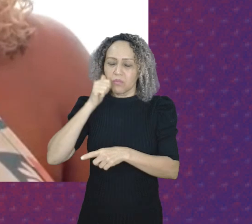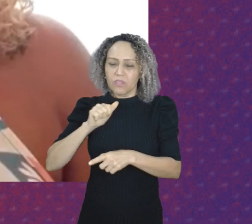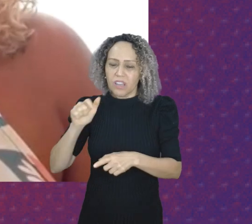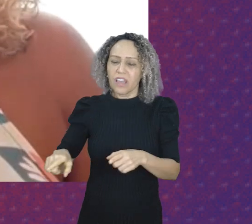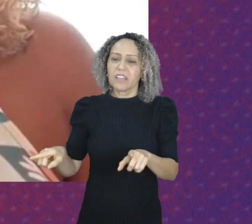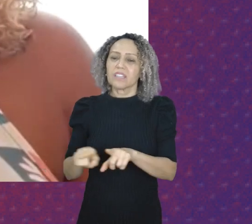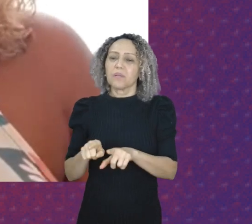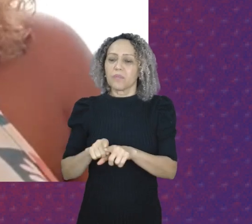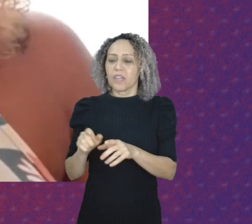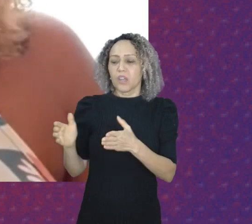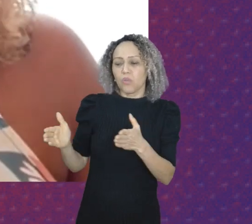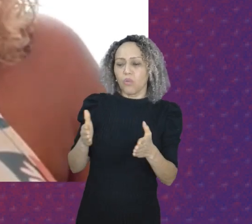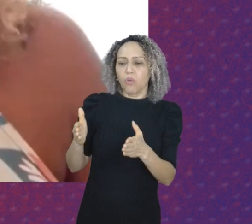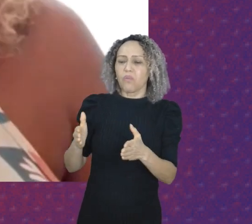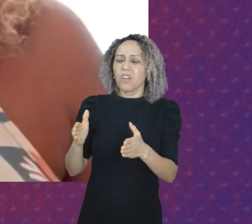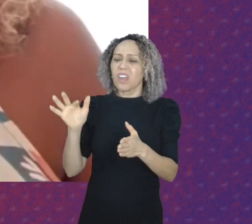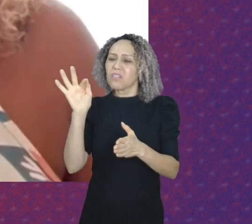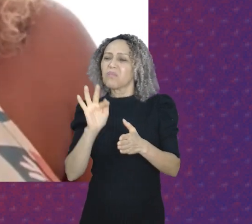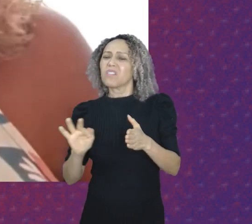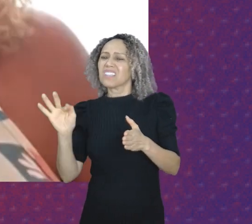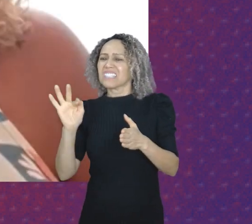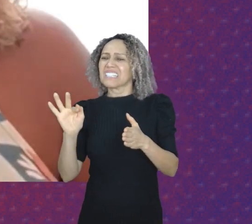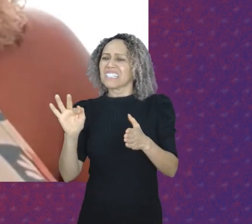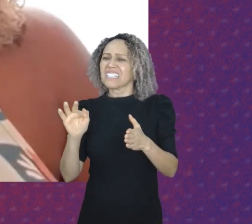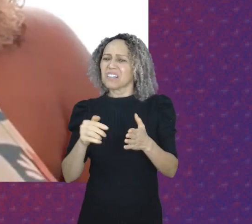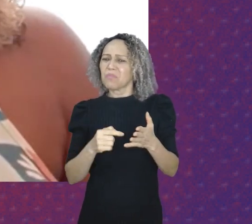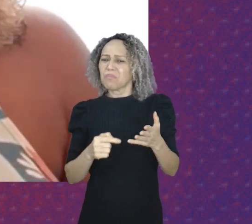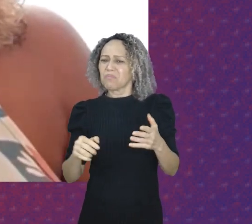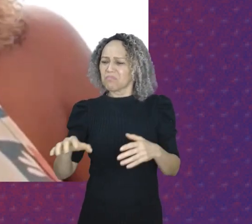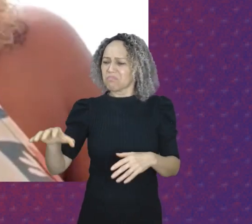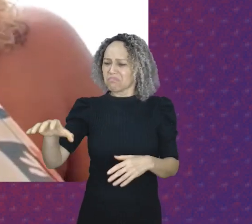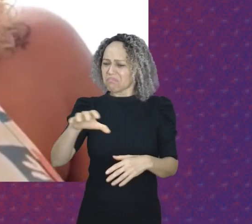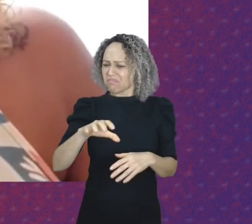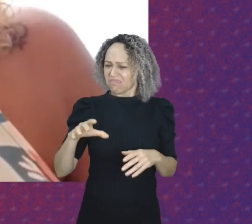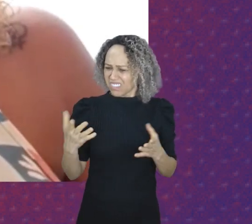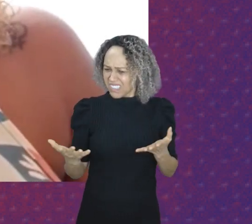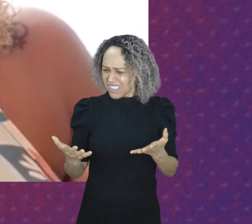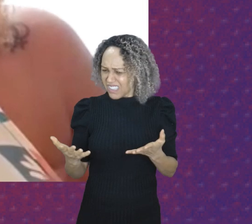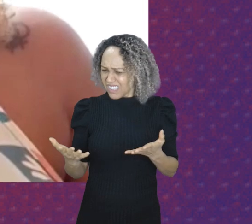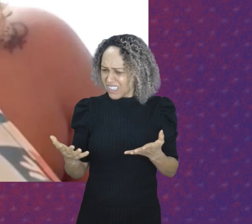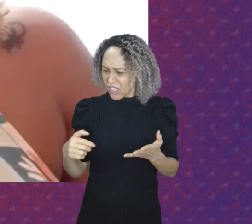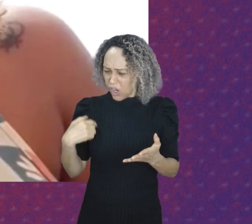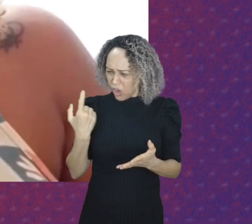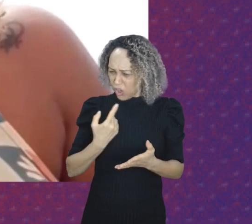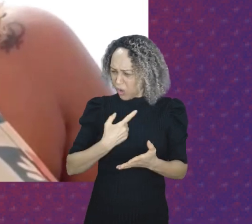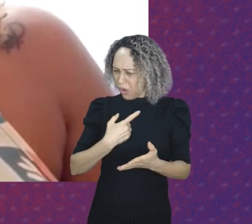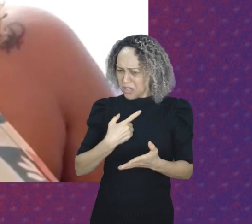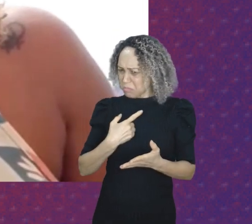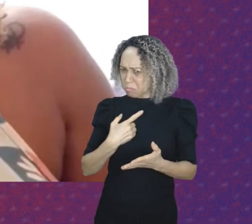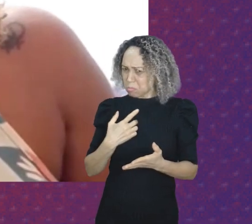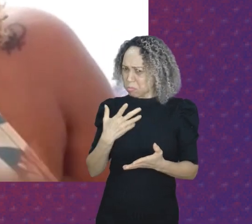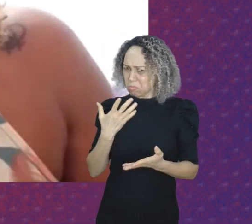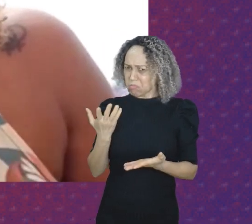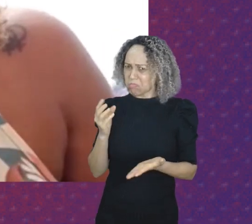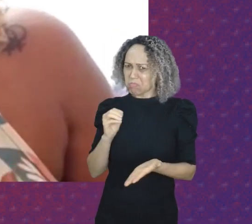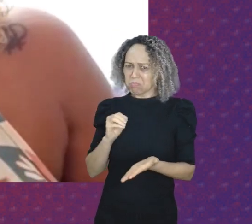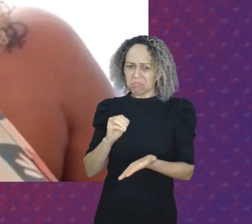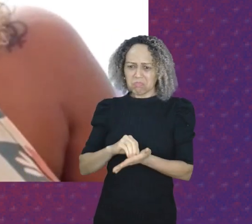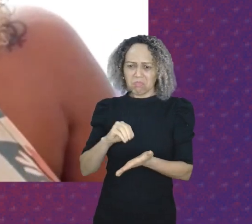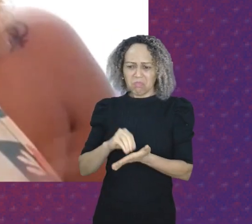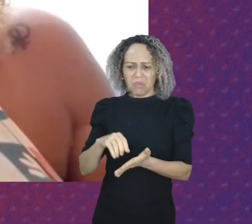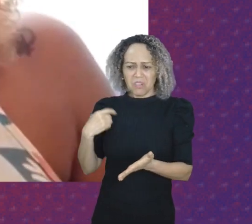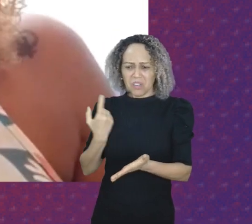a gente não se vê na pauta. Na pauta, o governo federal não trabalha a